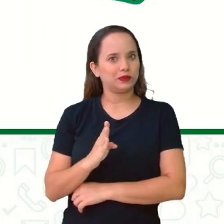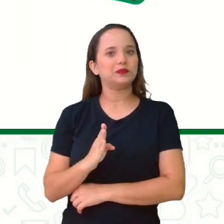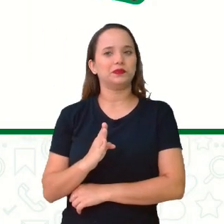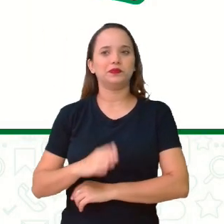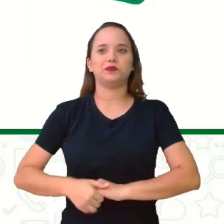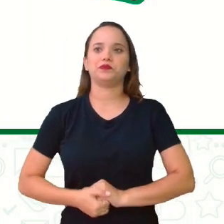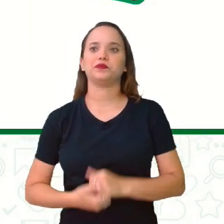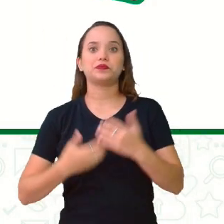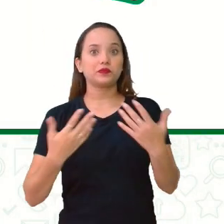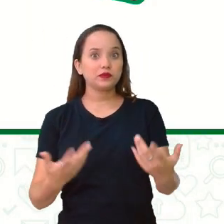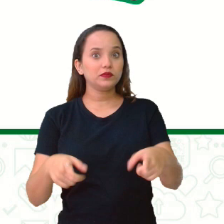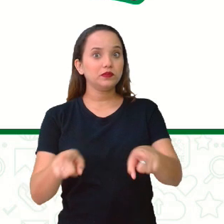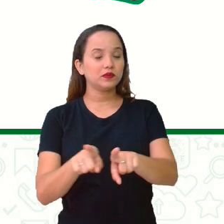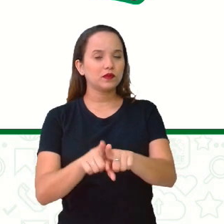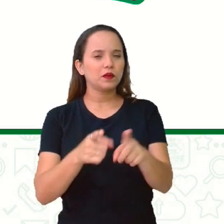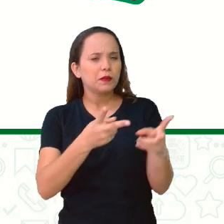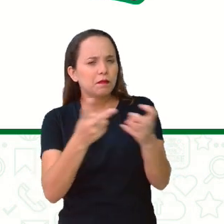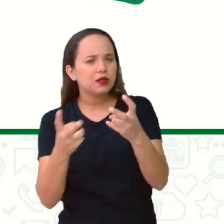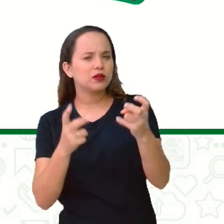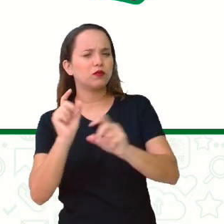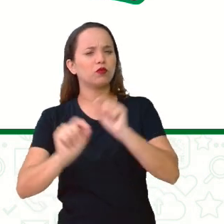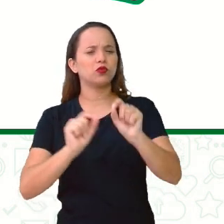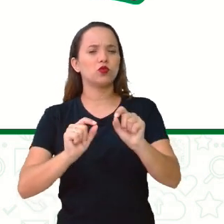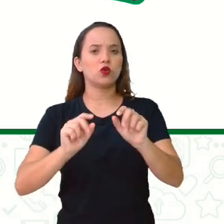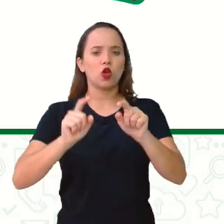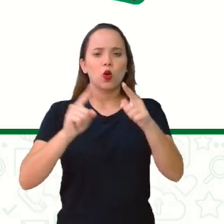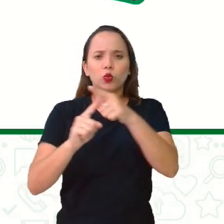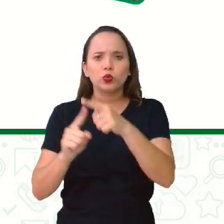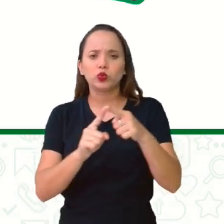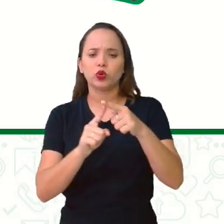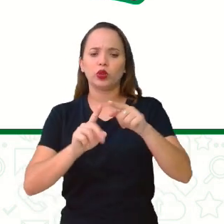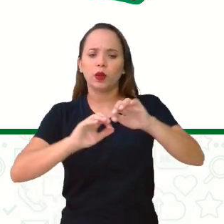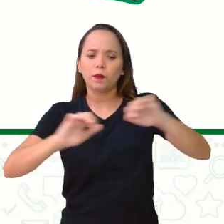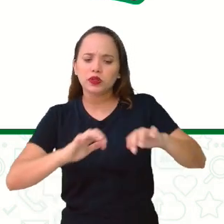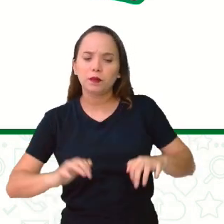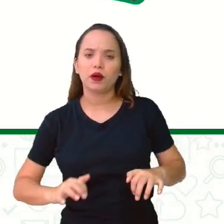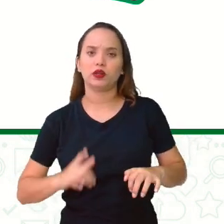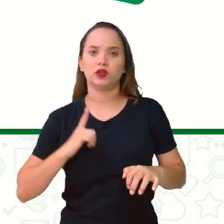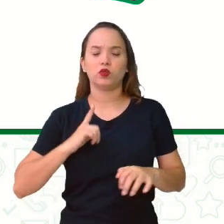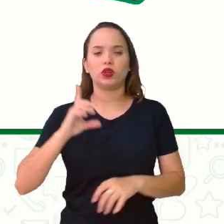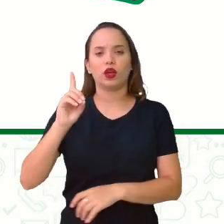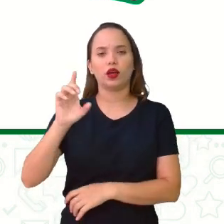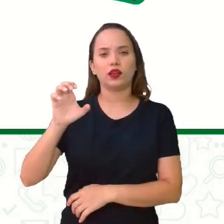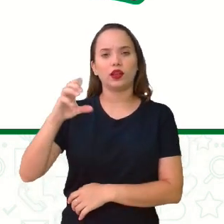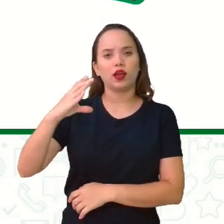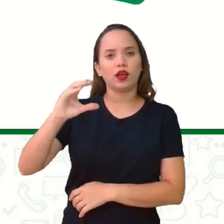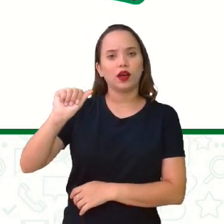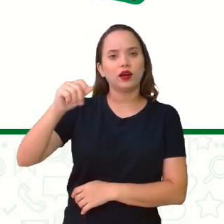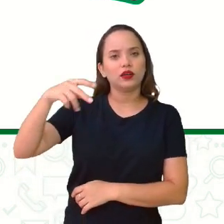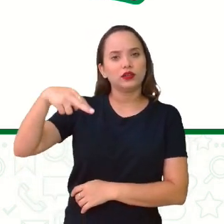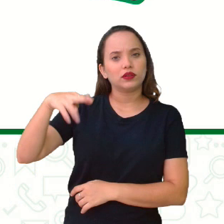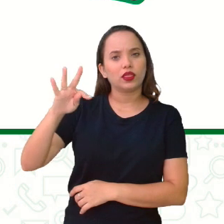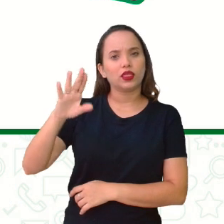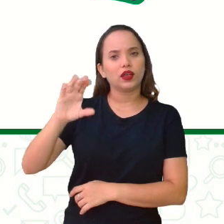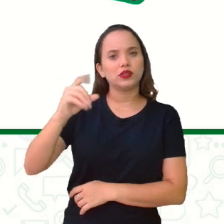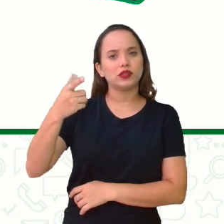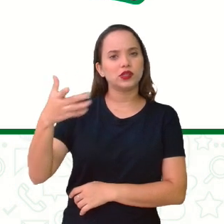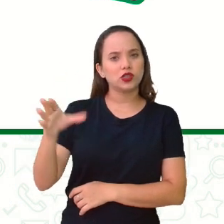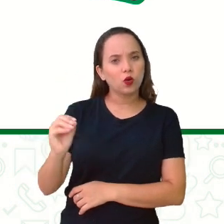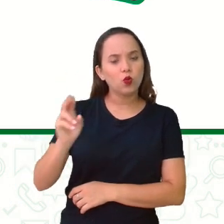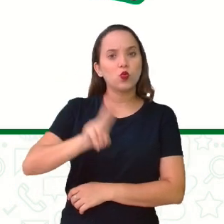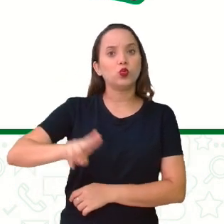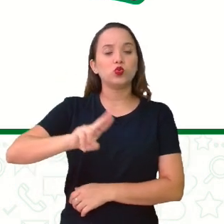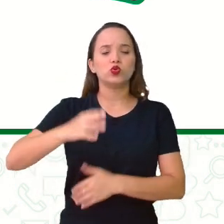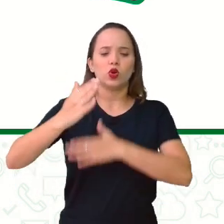E observamos o quê? O tipo de separação de mistura, decantação, utilizando aí uma parte do processo